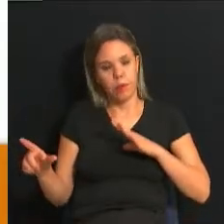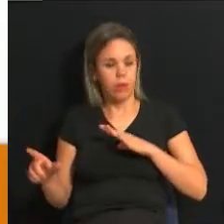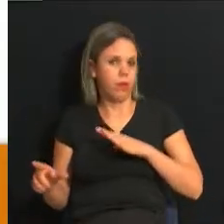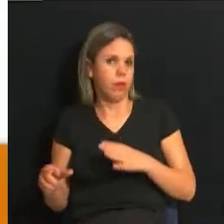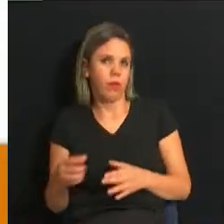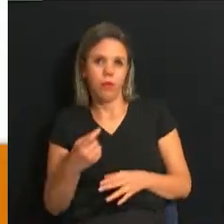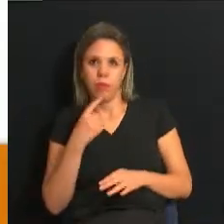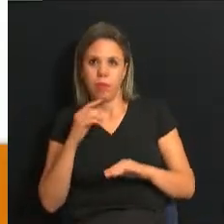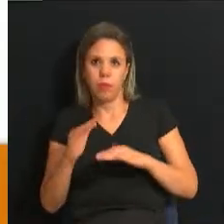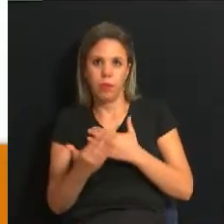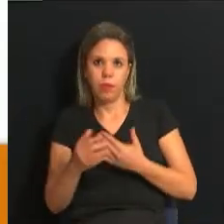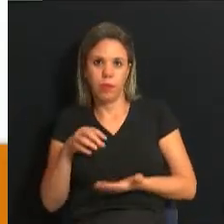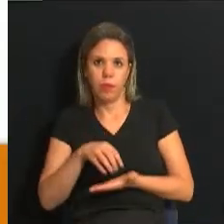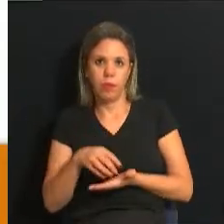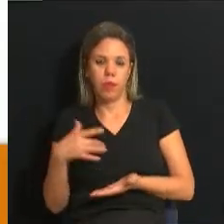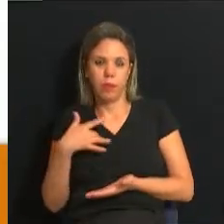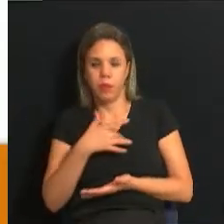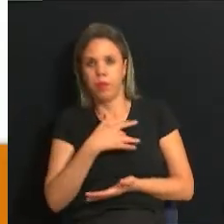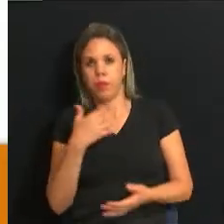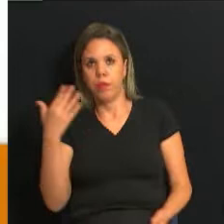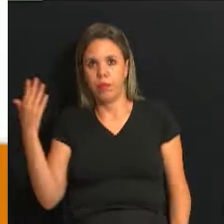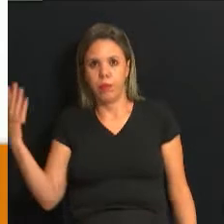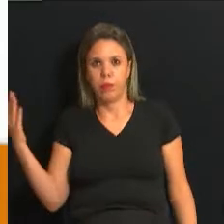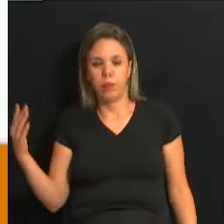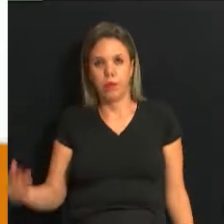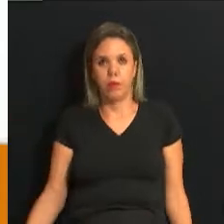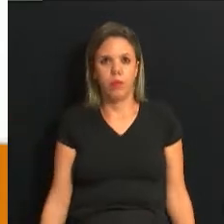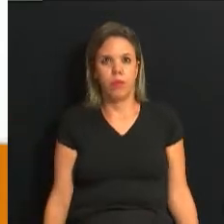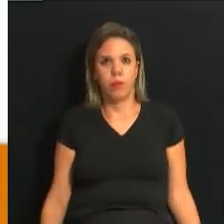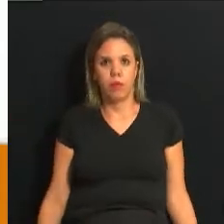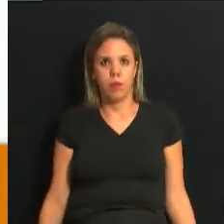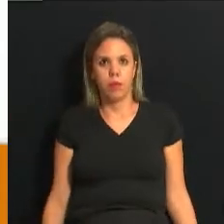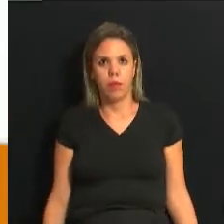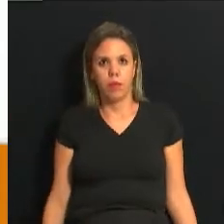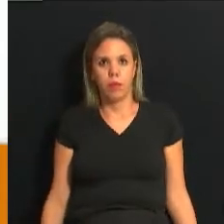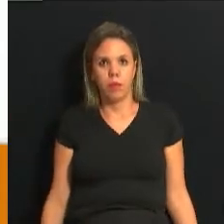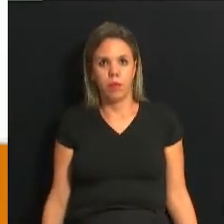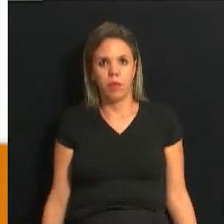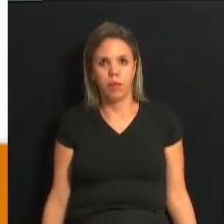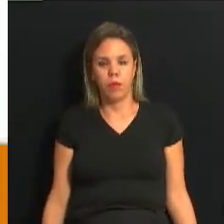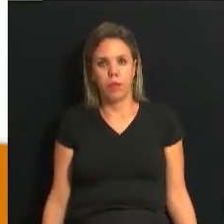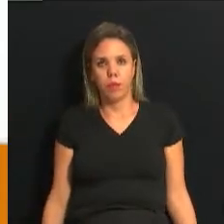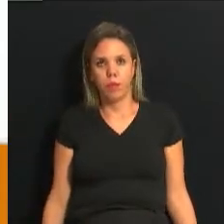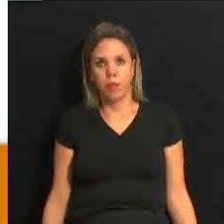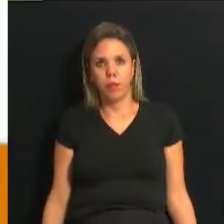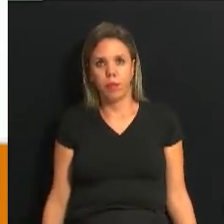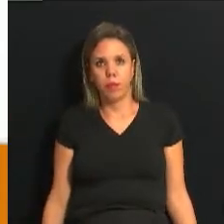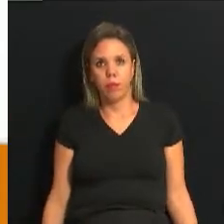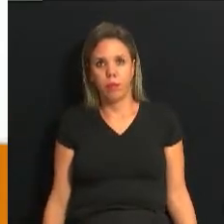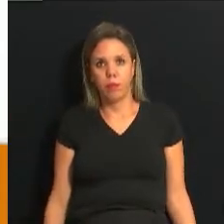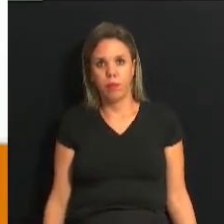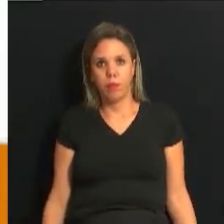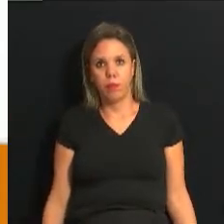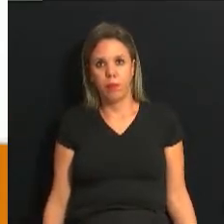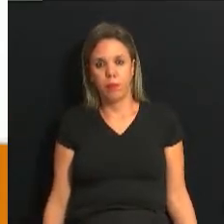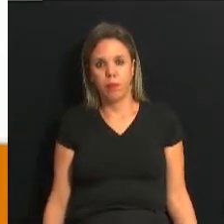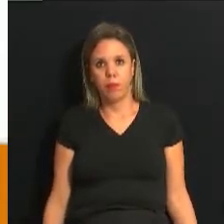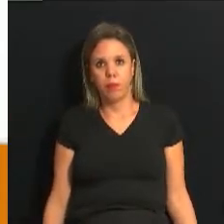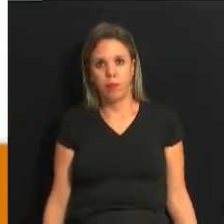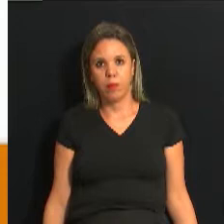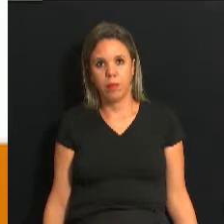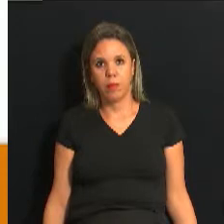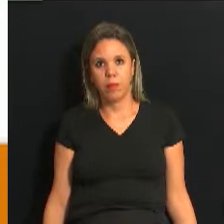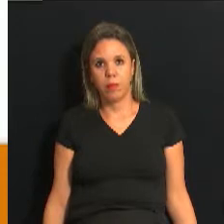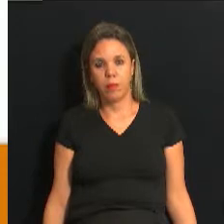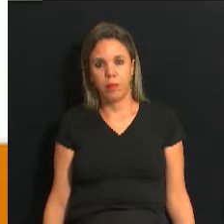e o Centro de Saúde São Quirino. Na região sudoeste, no Centro de Saúde Aeroporto, Capivari, Campos Elíseos